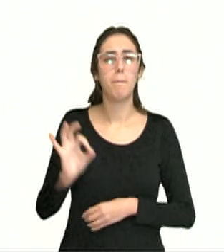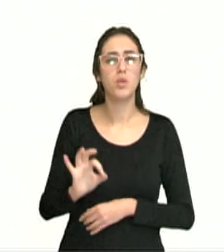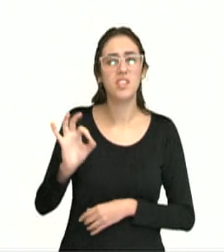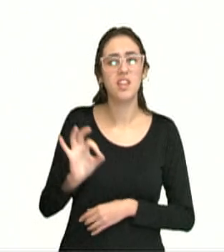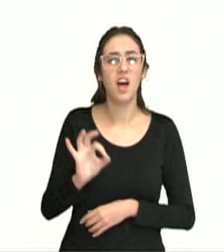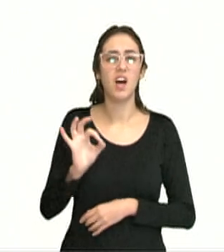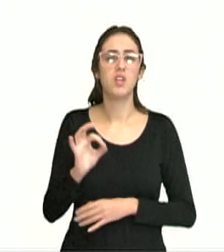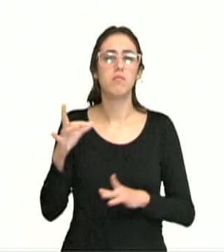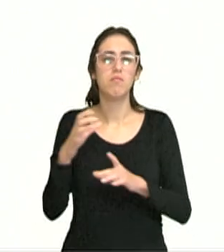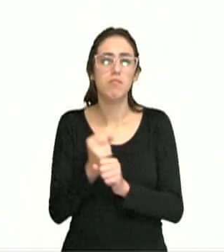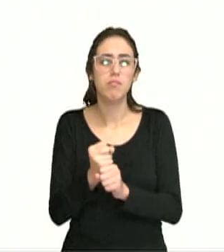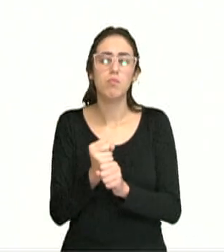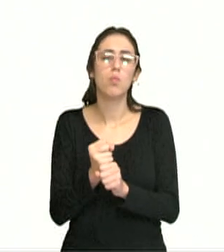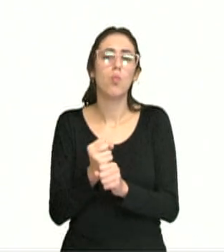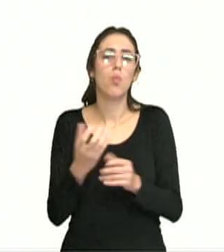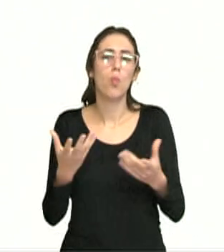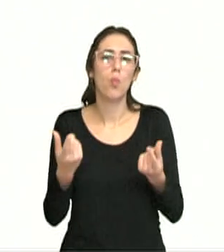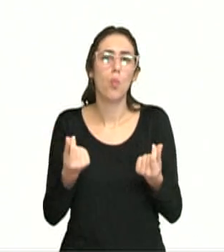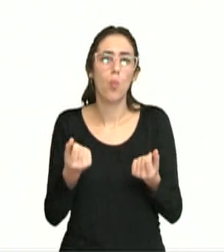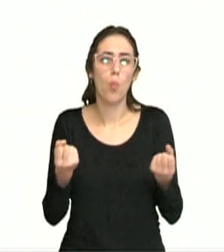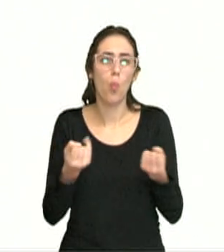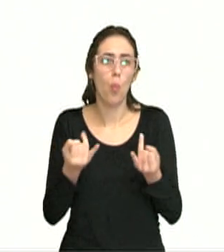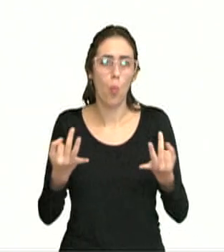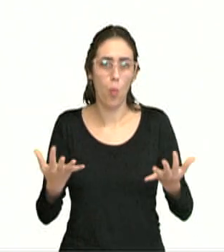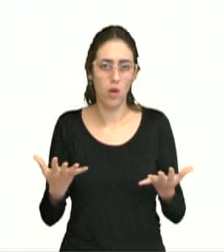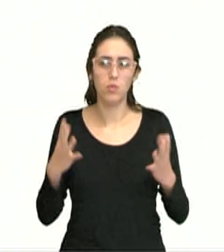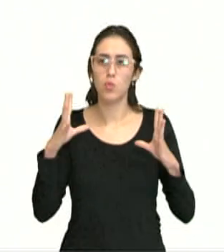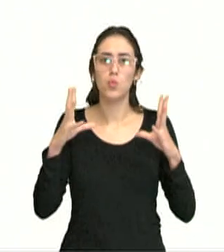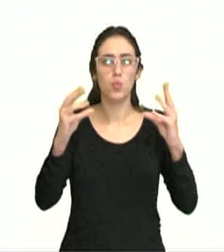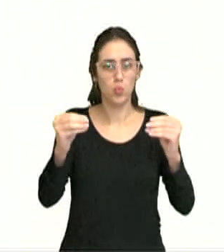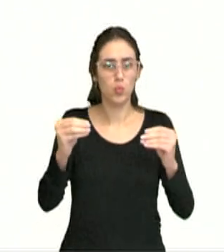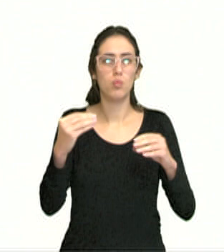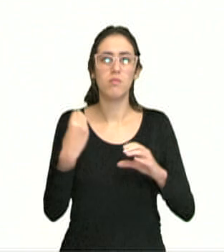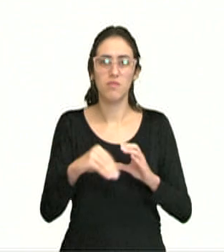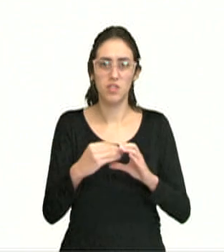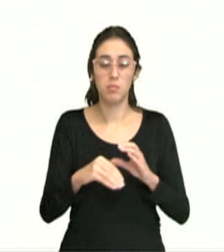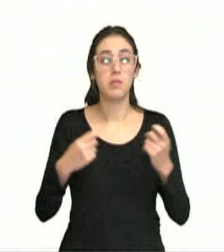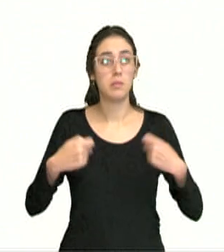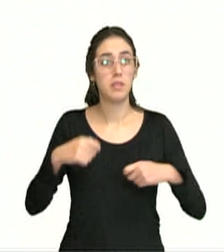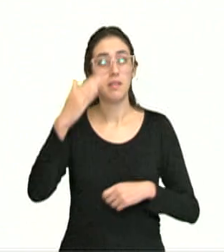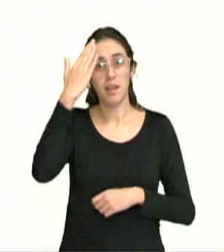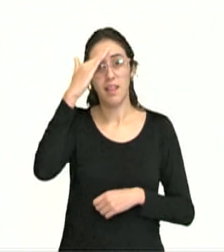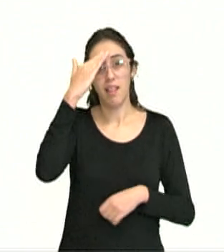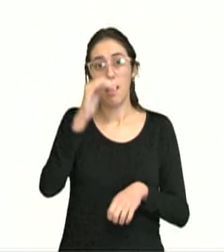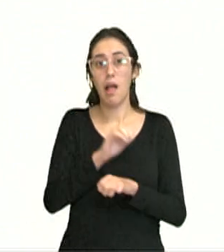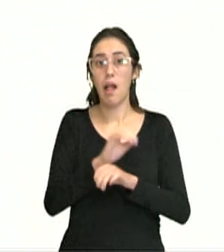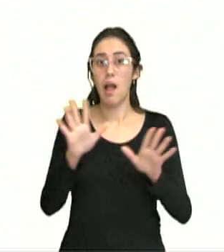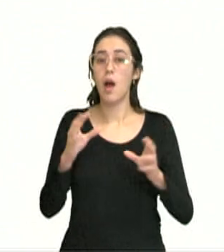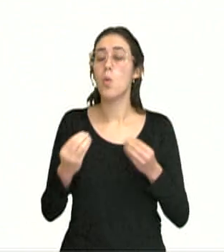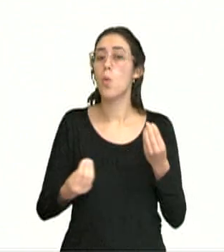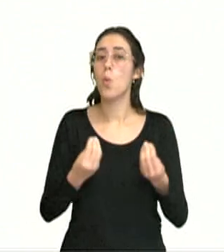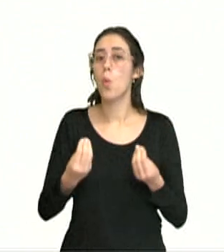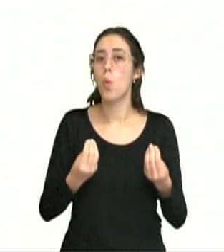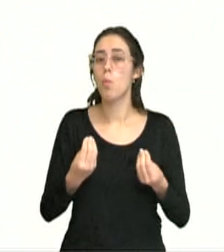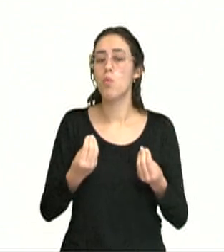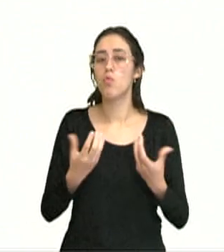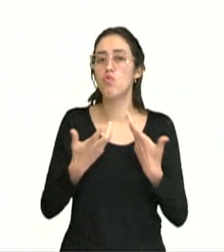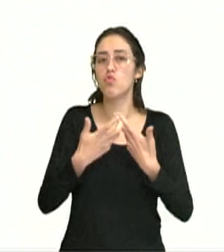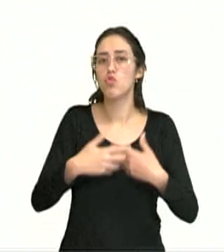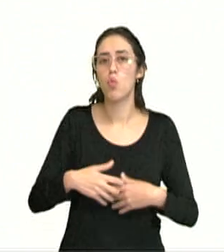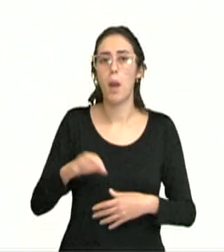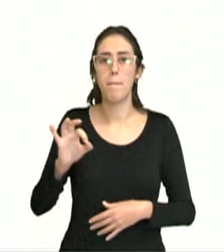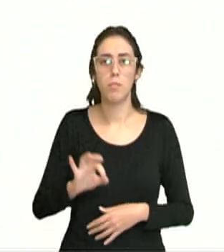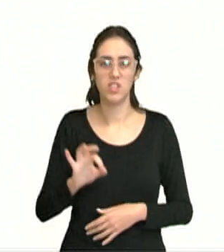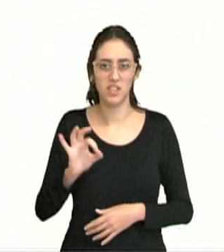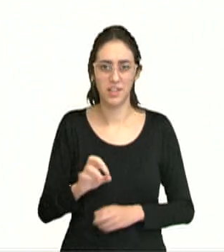vai estar sempre envolvendo em todos os investimentos. A gente precisa ter muito claro como que esses conceitos vão